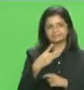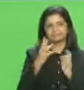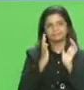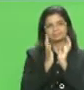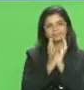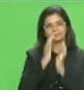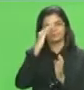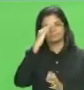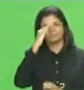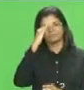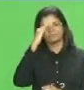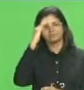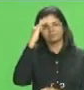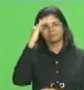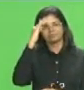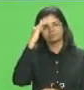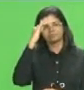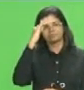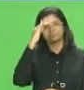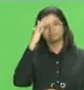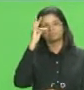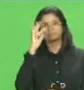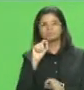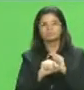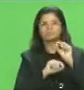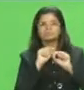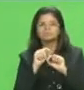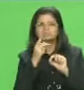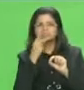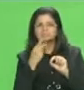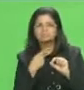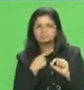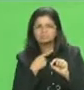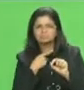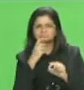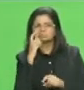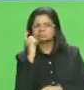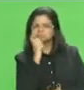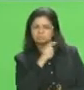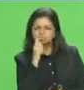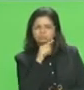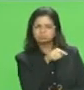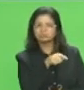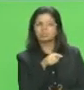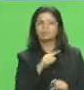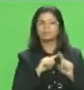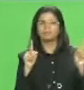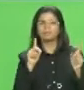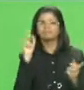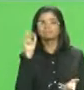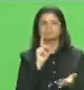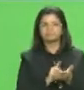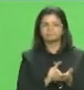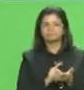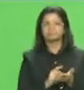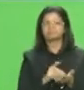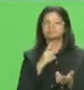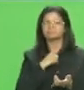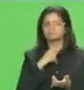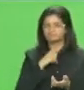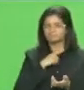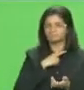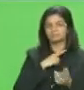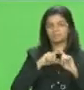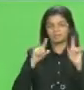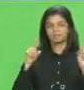Fábio Câmara chamou o candidato Hélio de mentiroso. O fato efetivamente existiu, embora o candidato